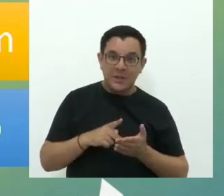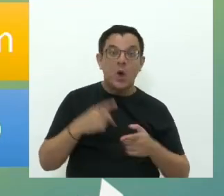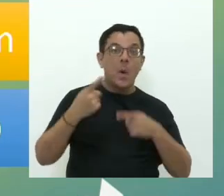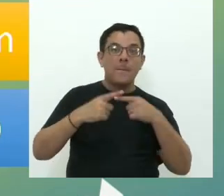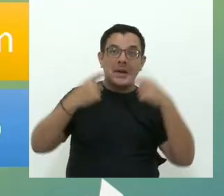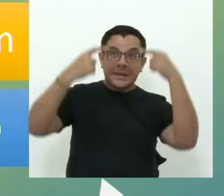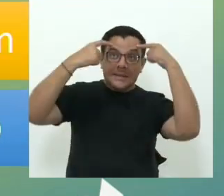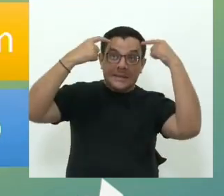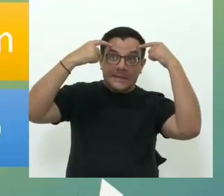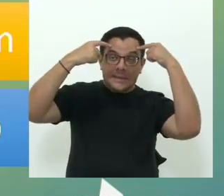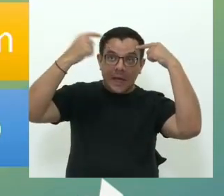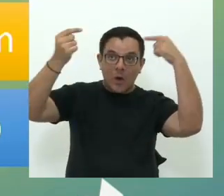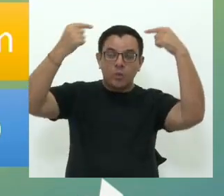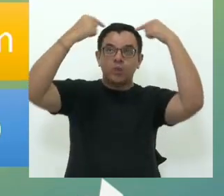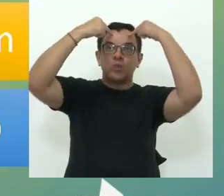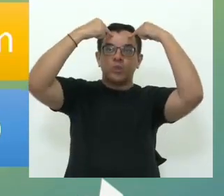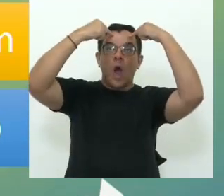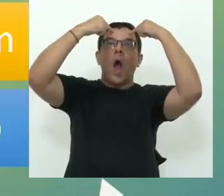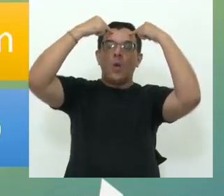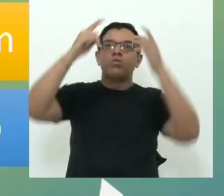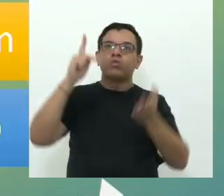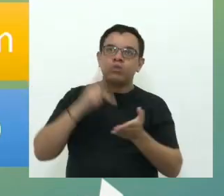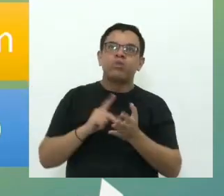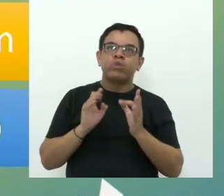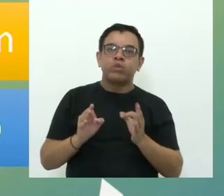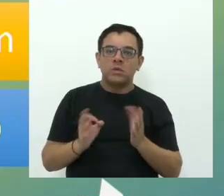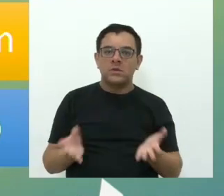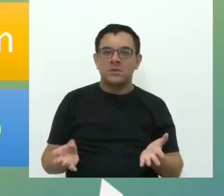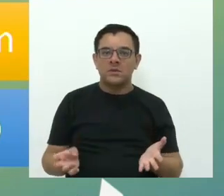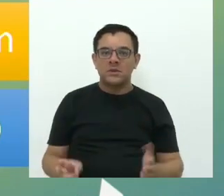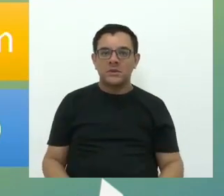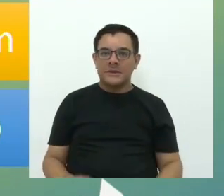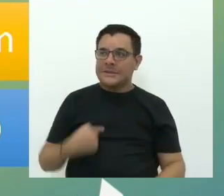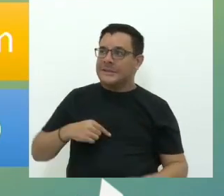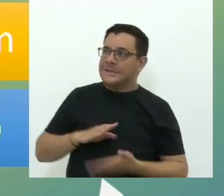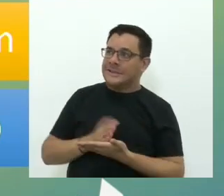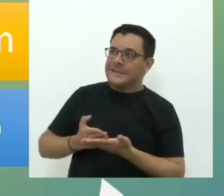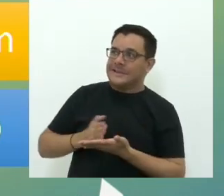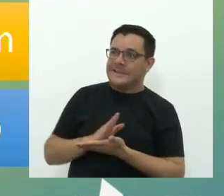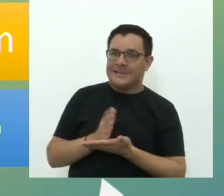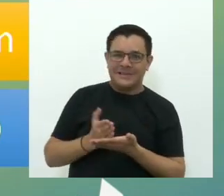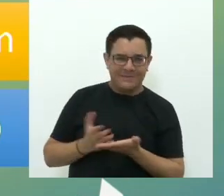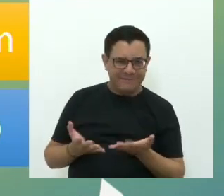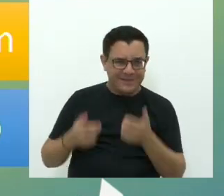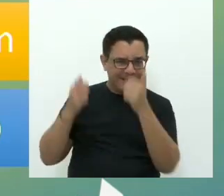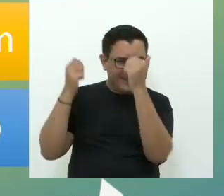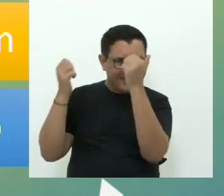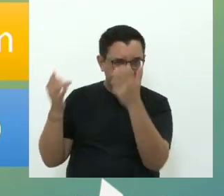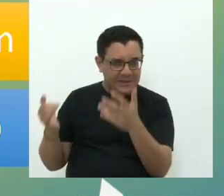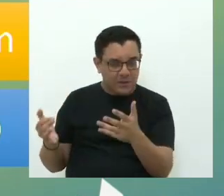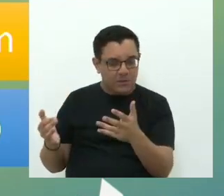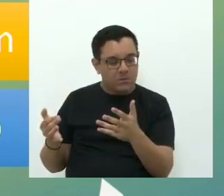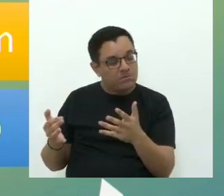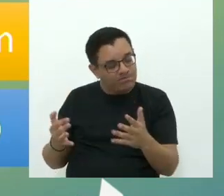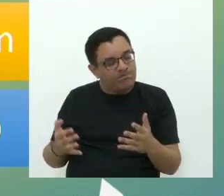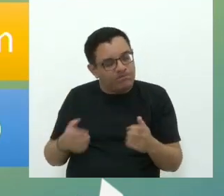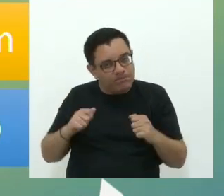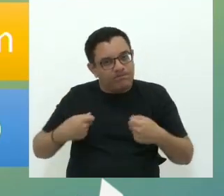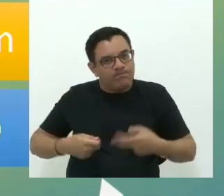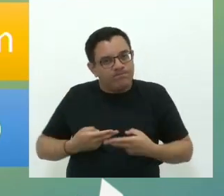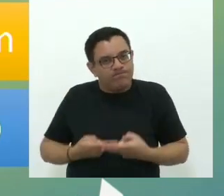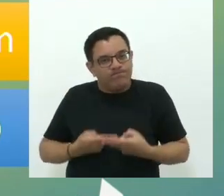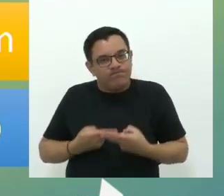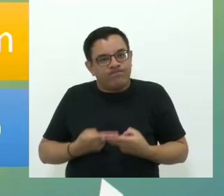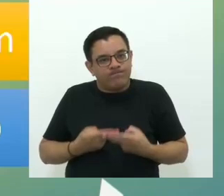mentalmente dentro daquela narrativa e é agoniante para que pra gente poder explicar mas a gente tem que ter paciência para